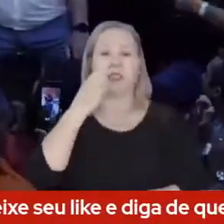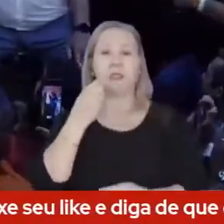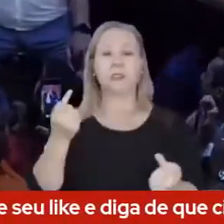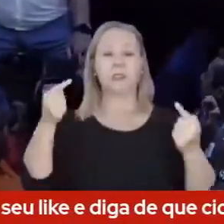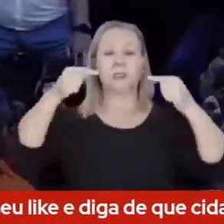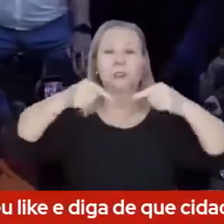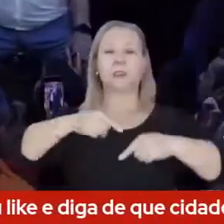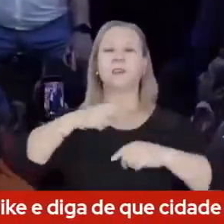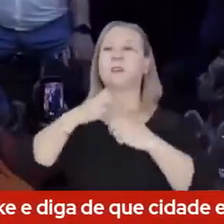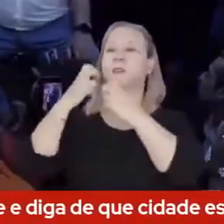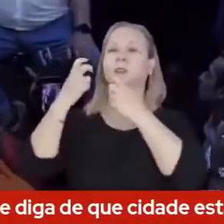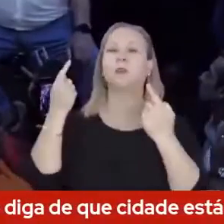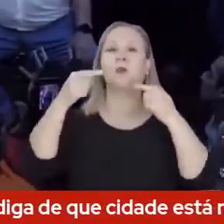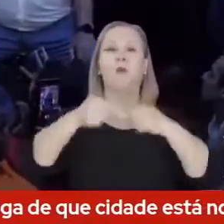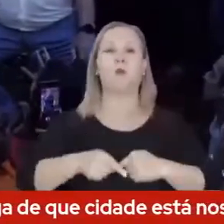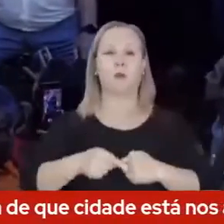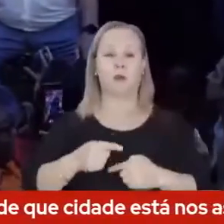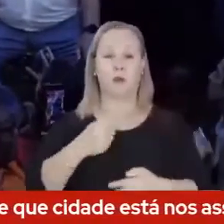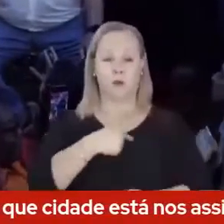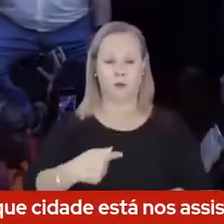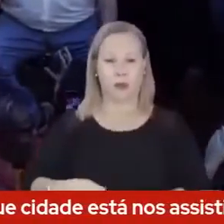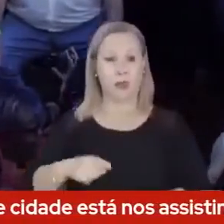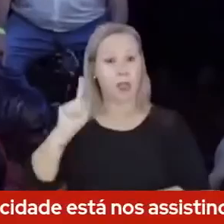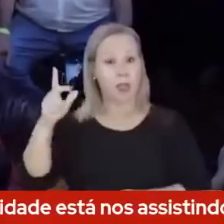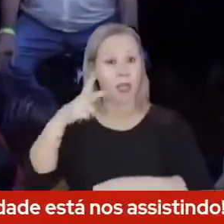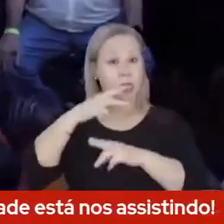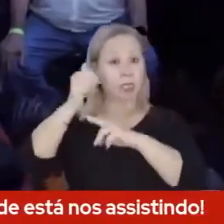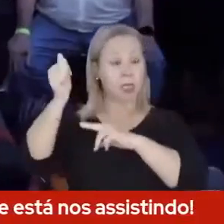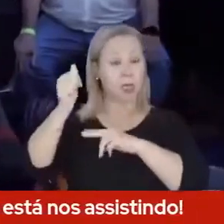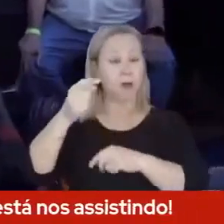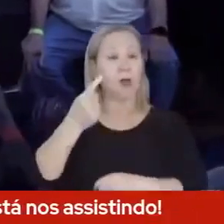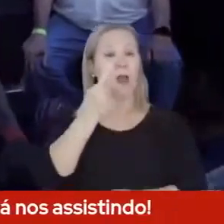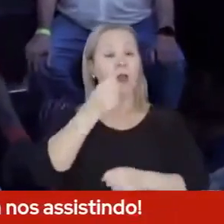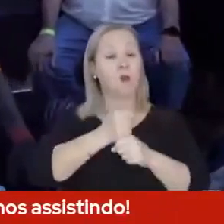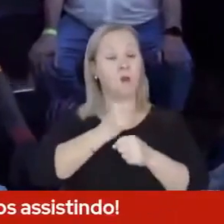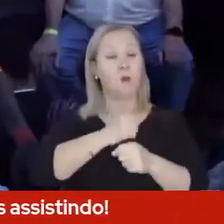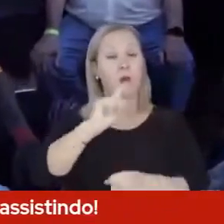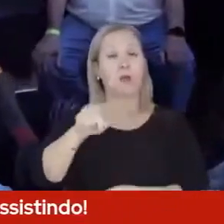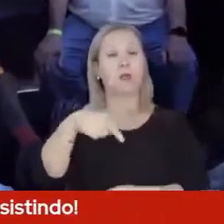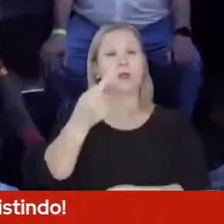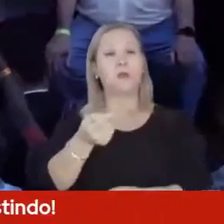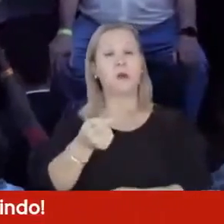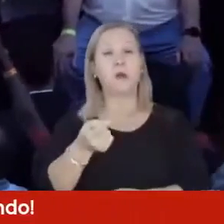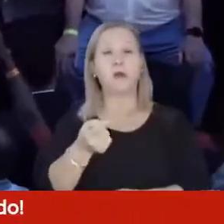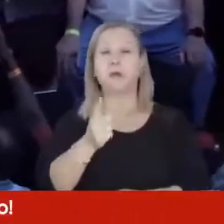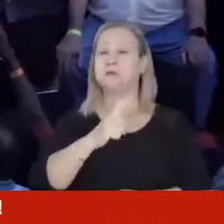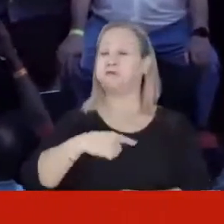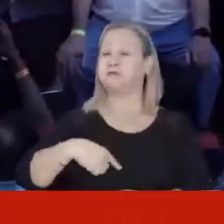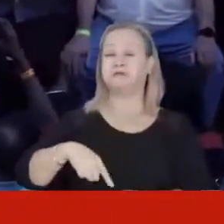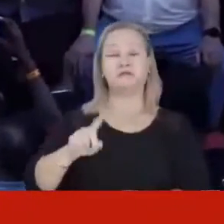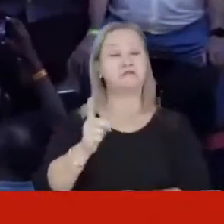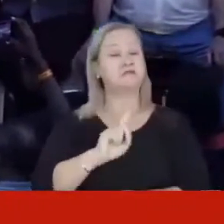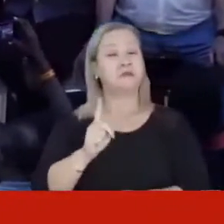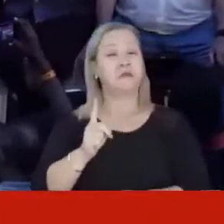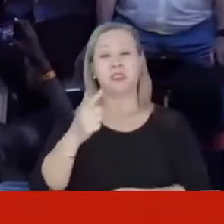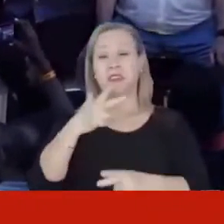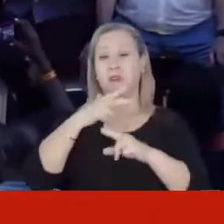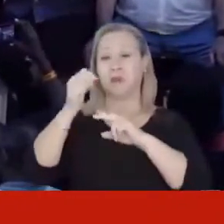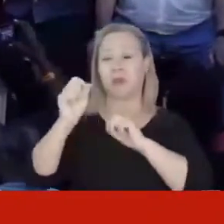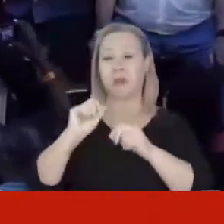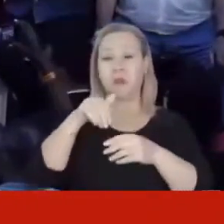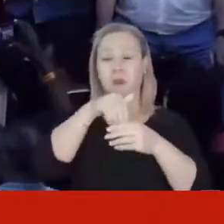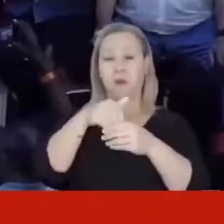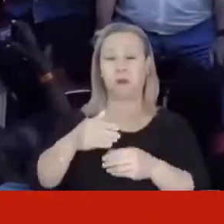ganharam. Um ano depois, a gente não ganhou a indireta já, mas a gente ganhou o